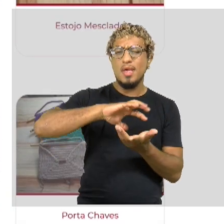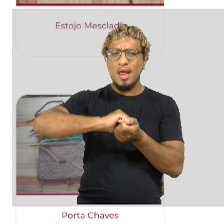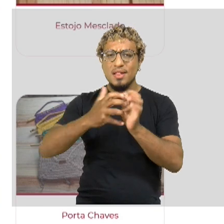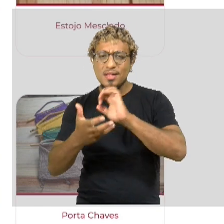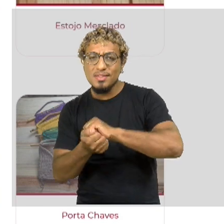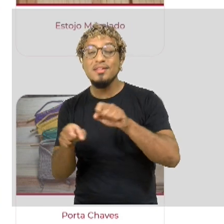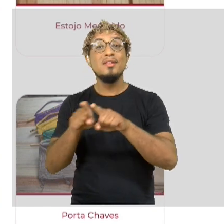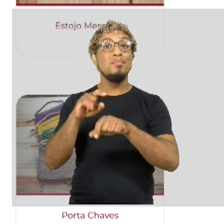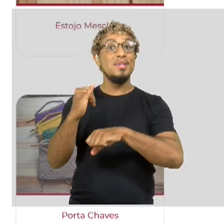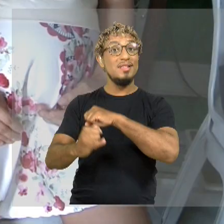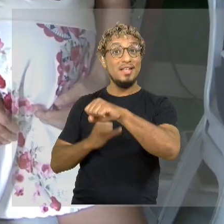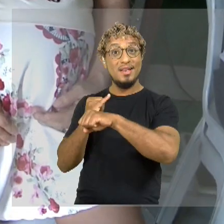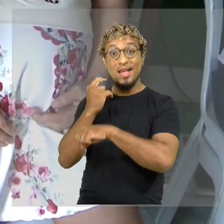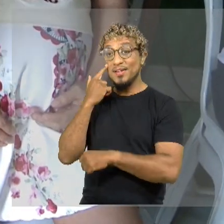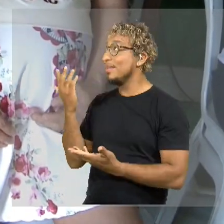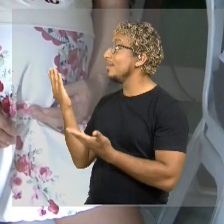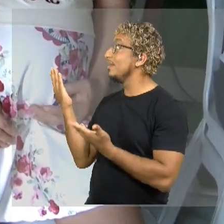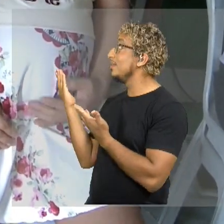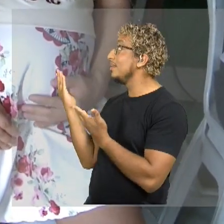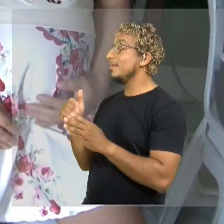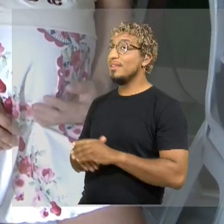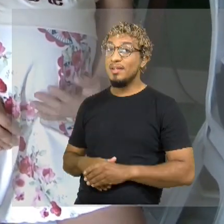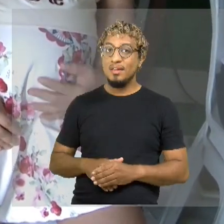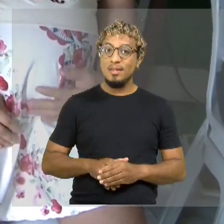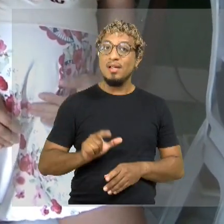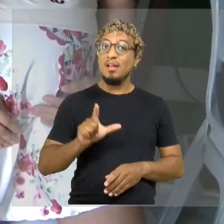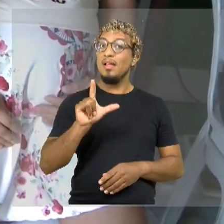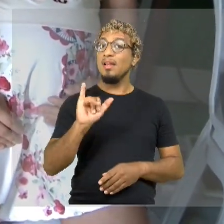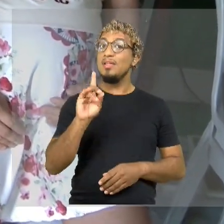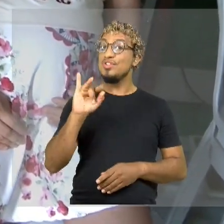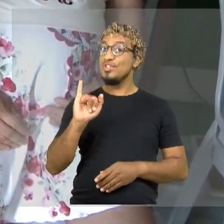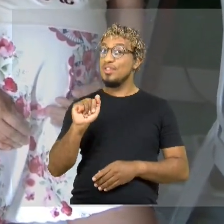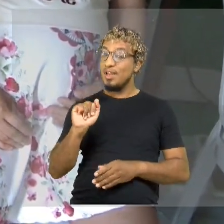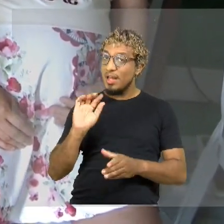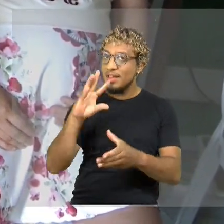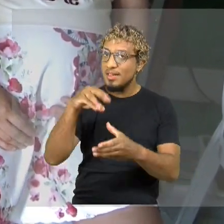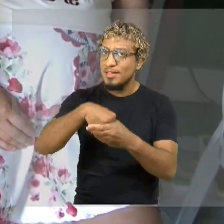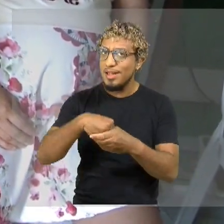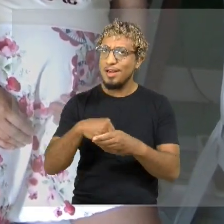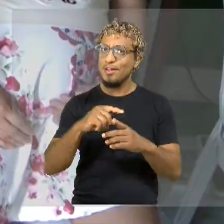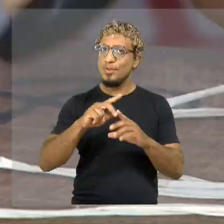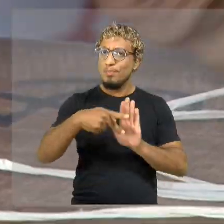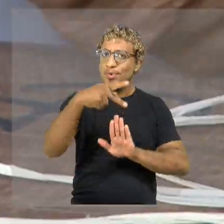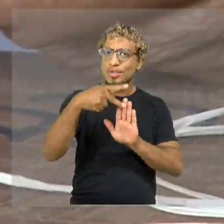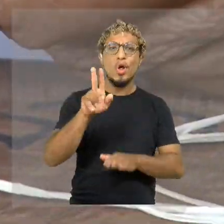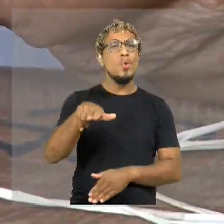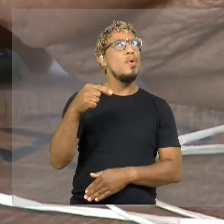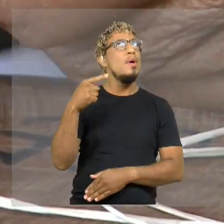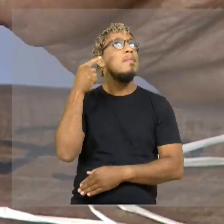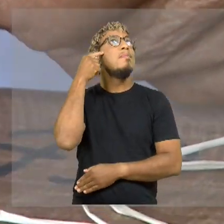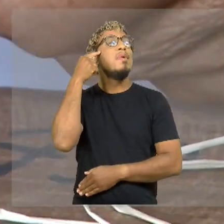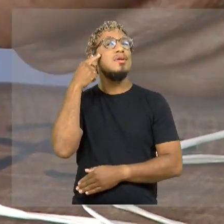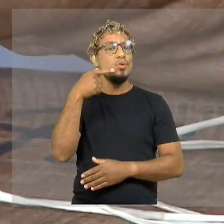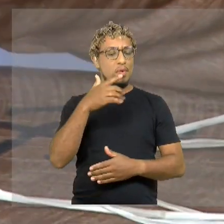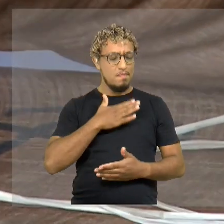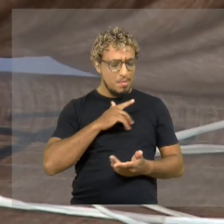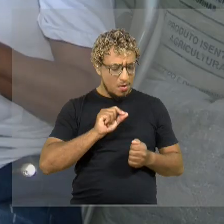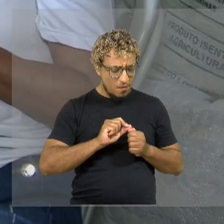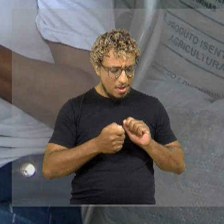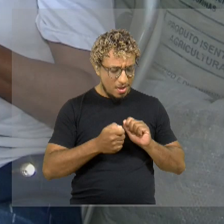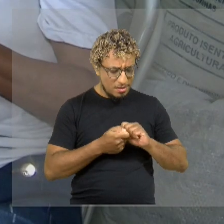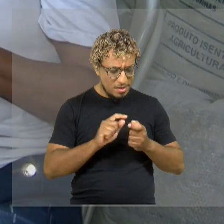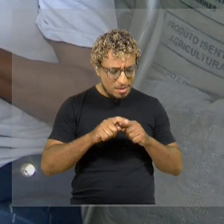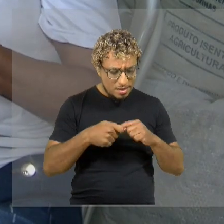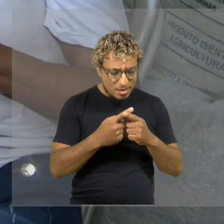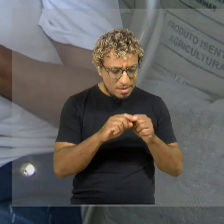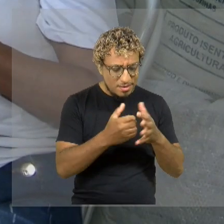internet. Dona Lídia, que integra o projeto, nunca pensou que seu trabalho fosse chegar tão longe. Fica